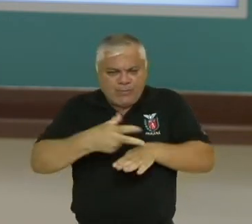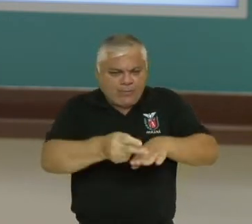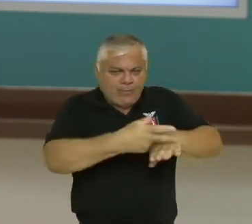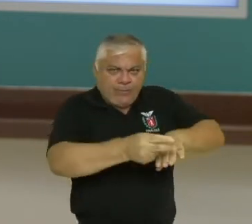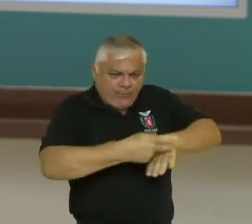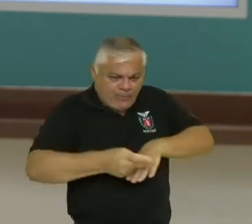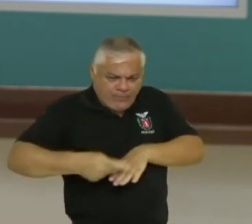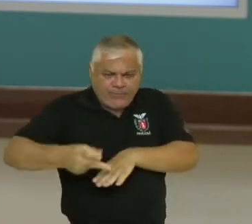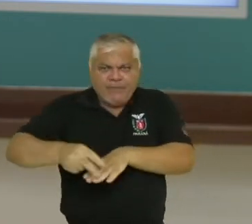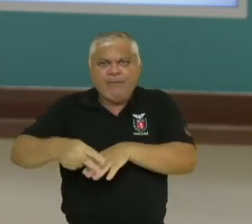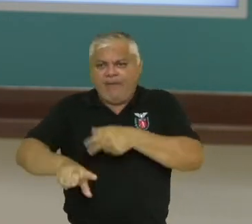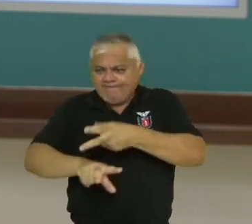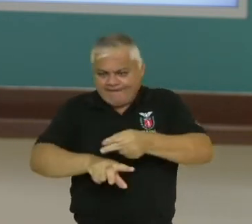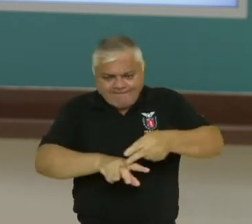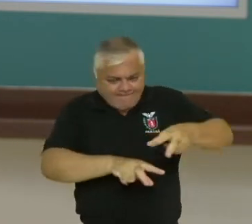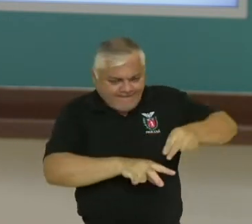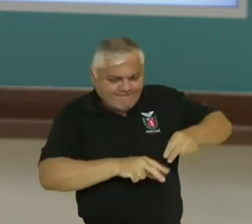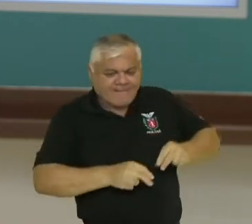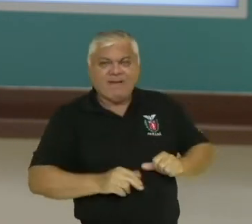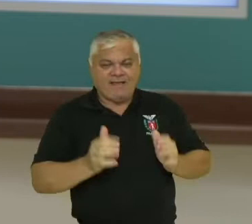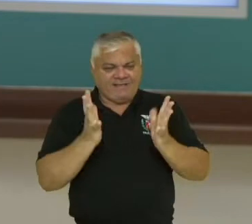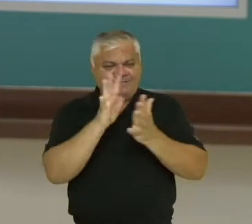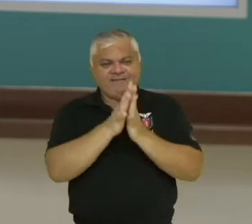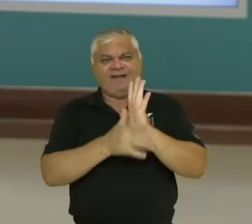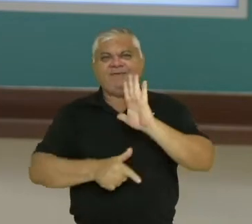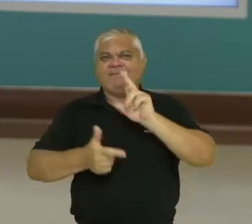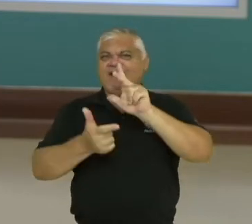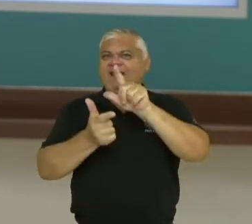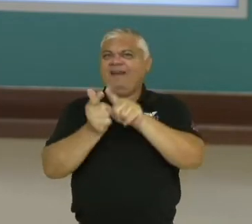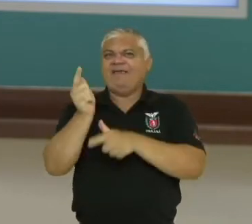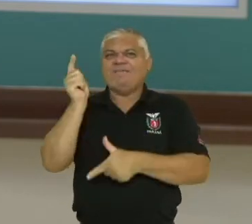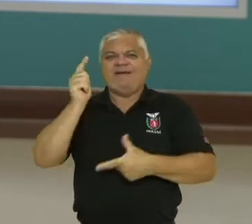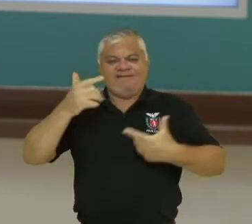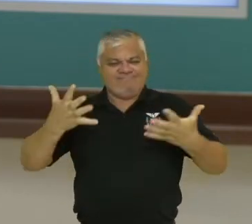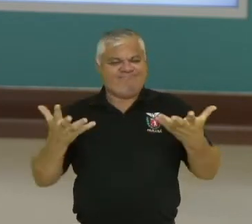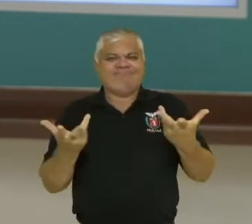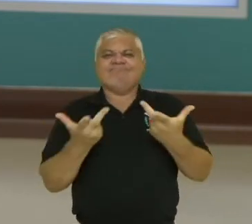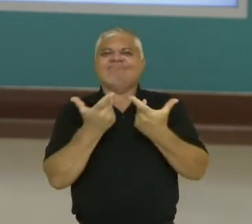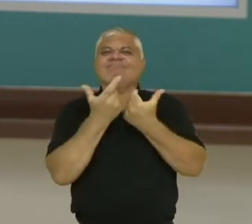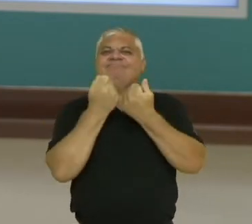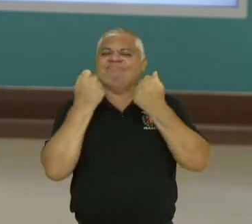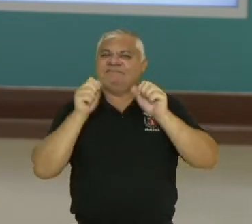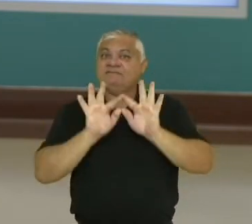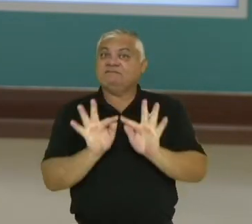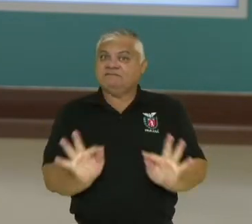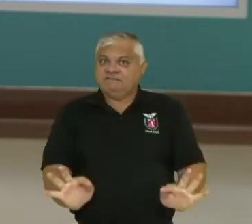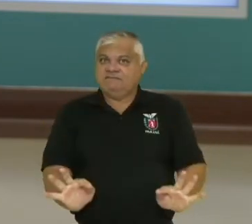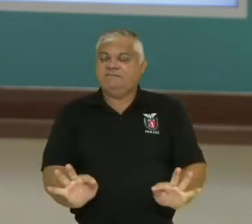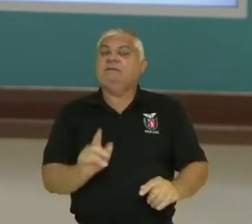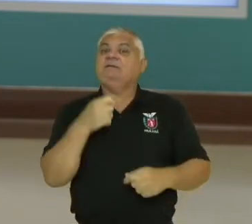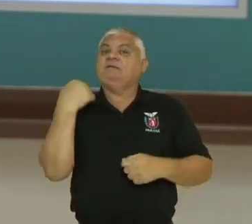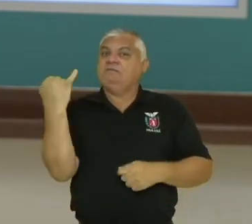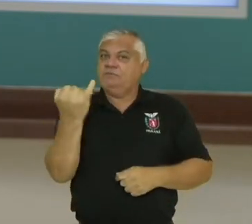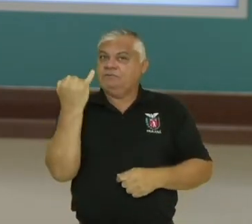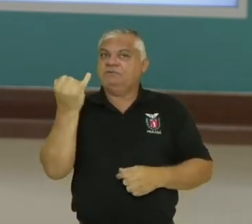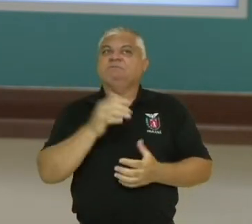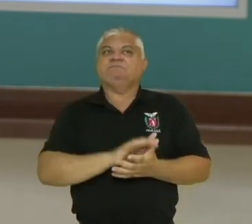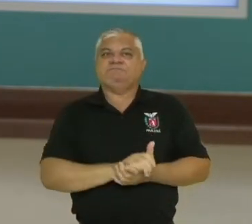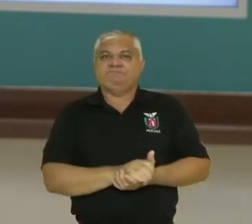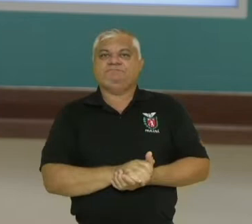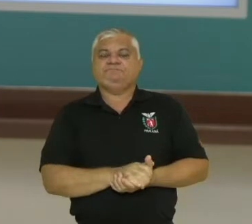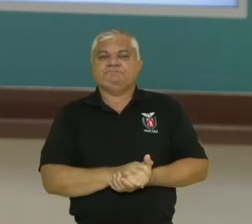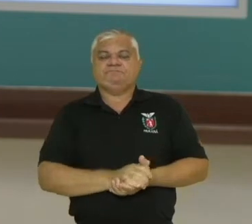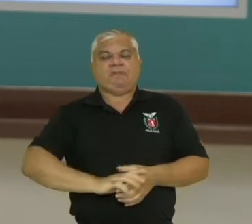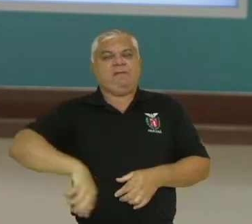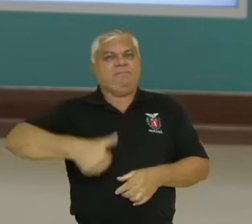posso inutilizar esse micro-organismo que pode me prejudicar? Por isso, uma ação tão simples, mas tão importante.